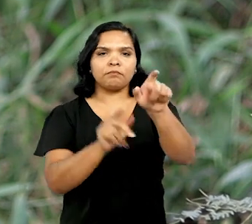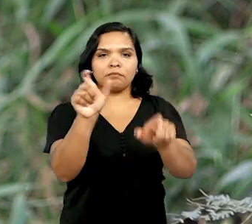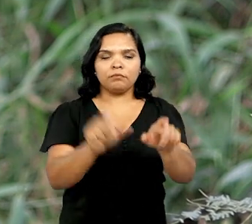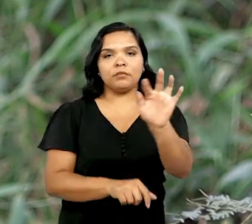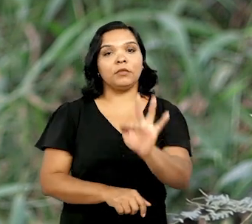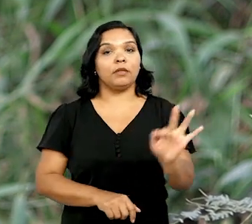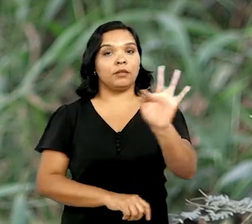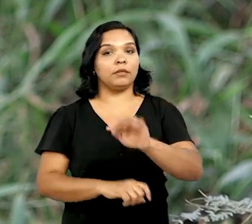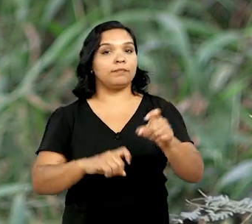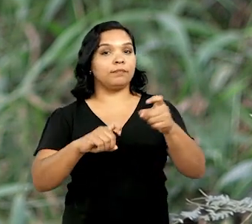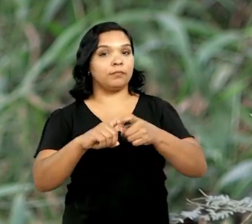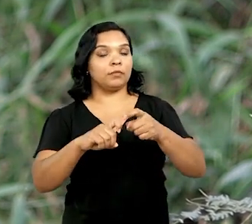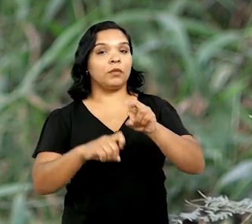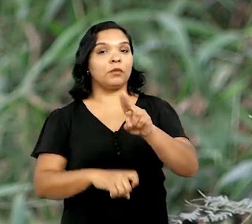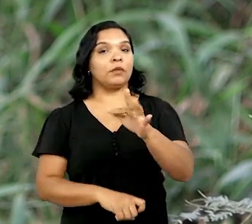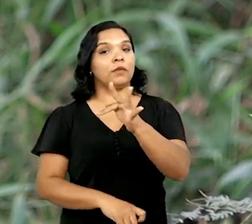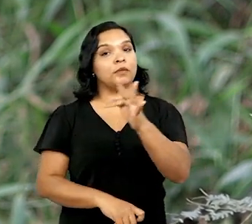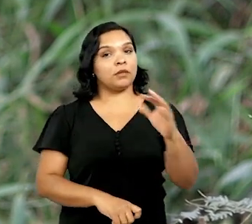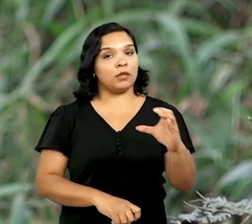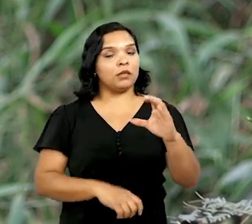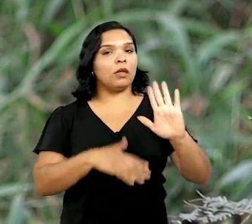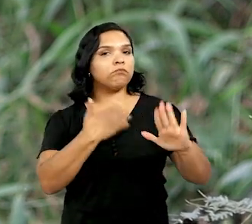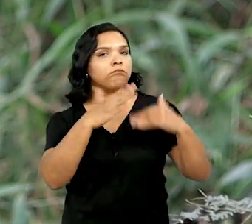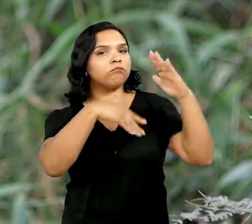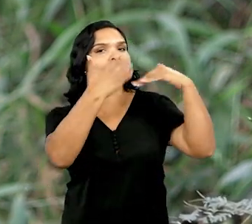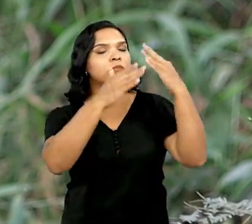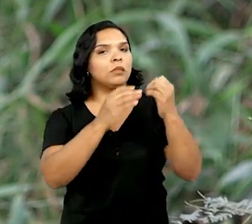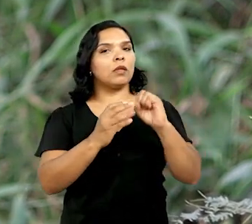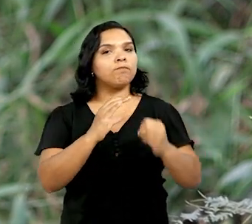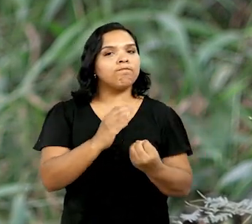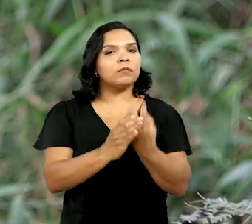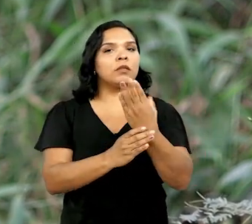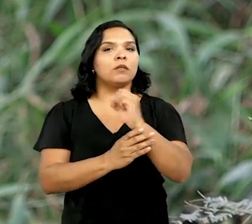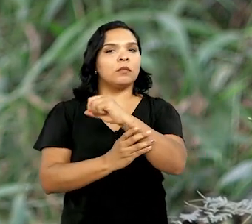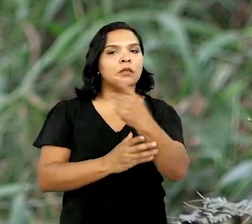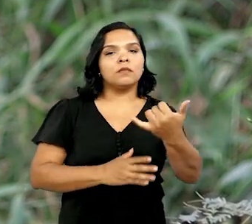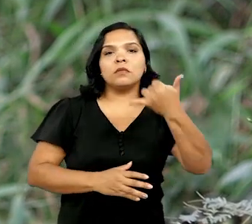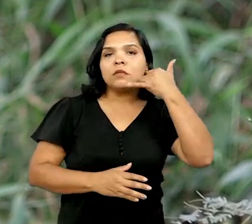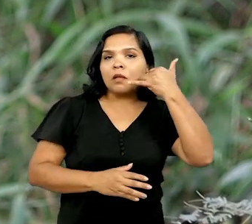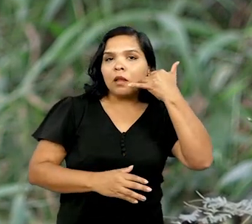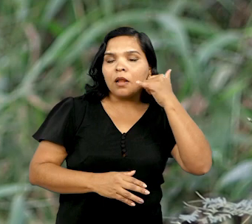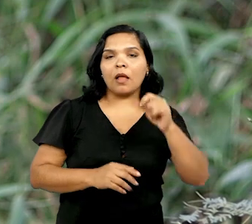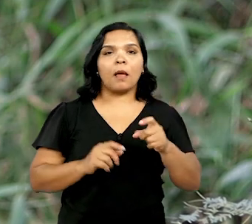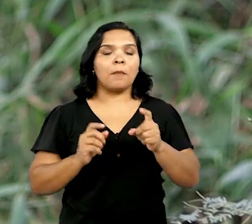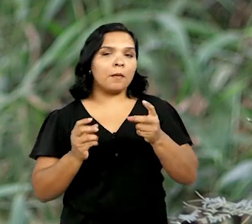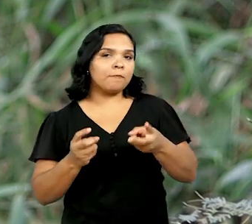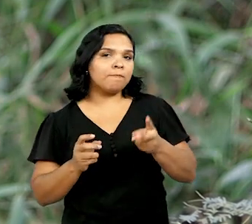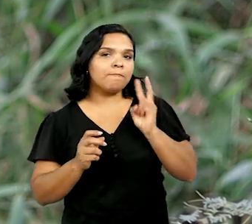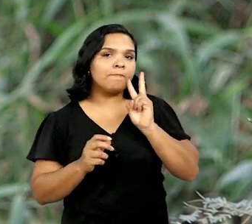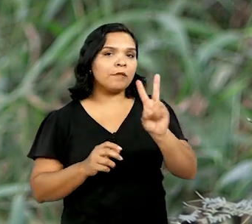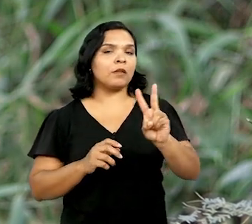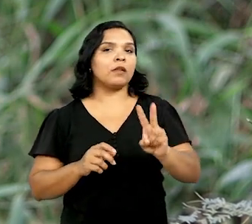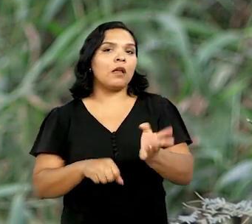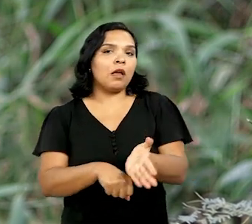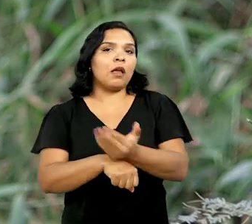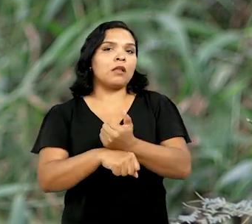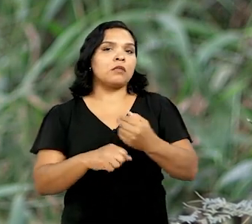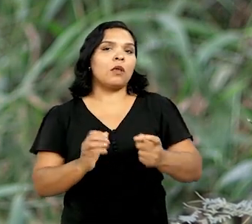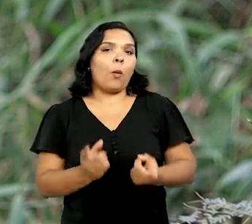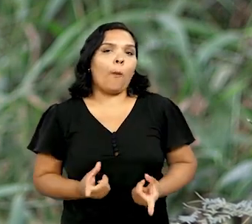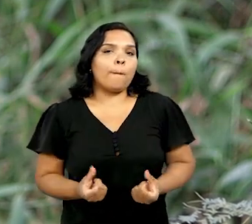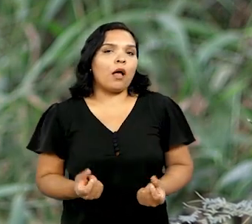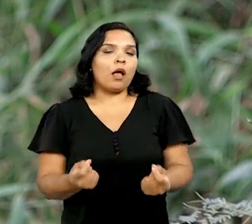Pesquisadores da Faculdade de Medicina da UFC estão desenvolvendo aplicativo de celular para detectar o câncer de mama de forma